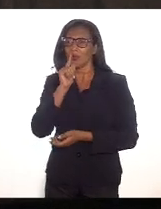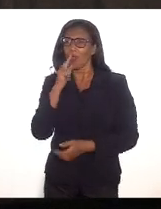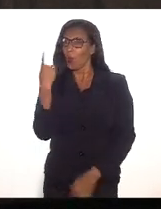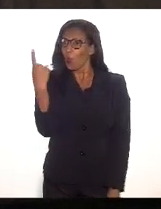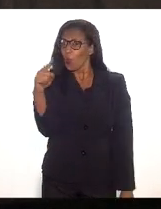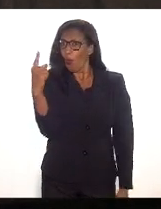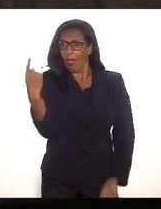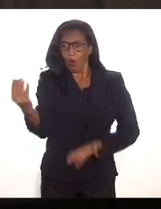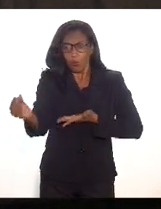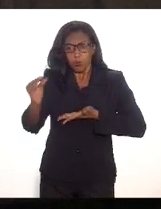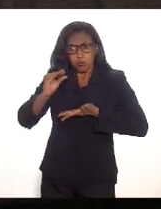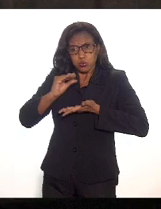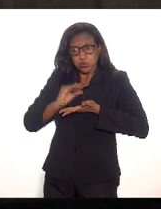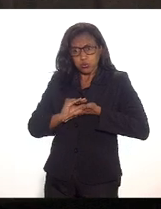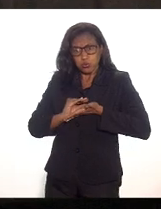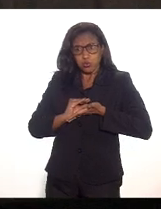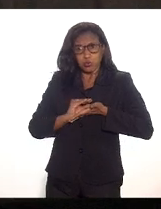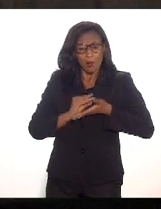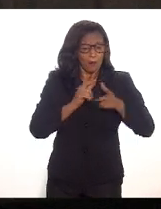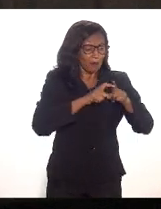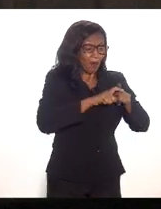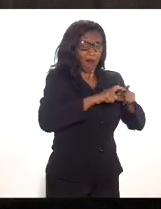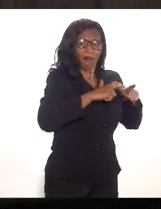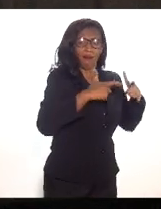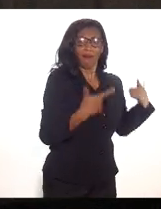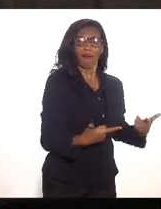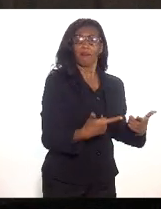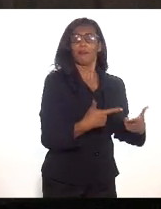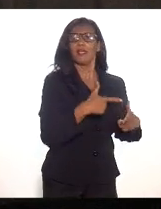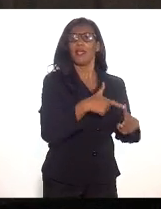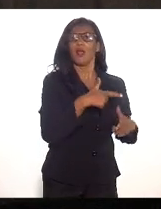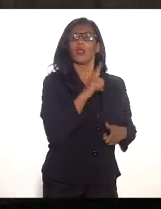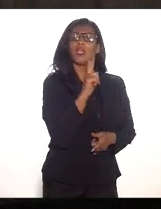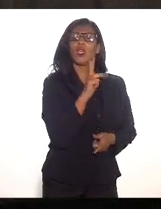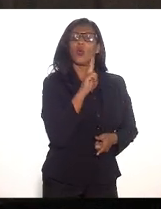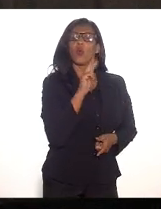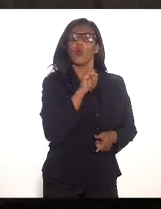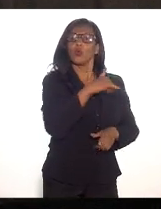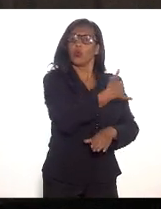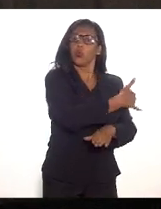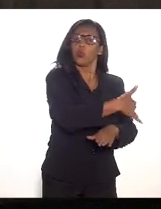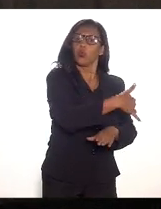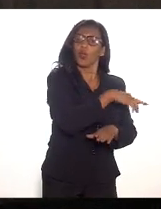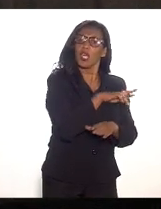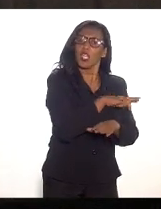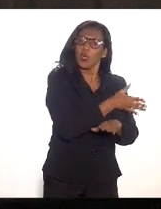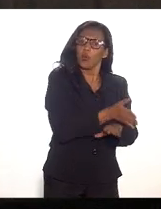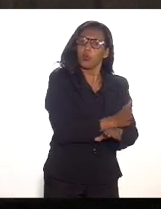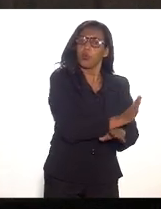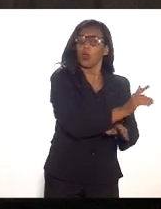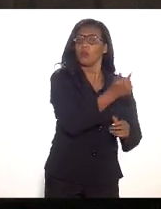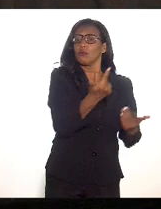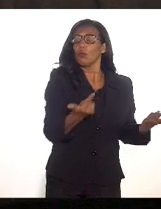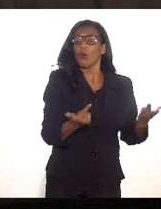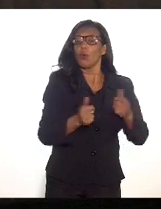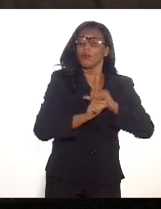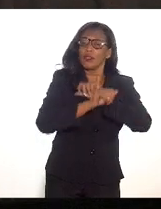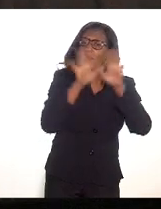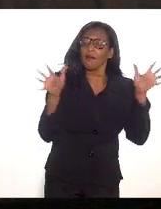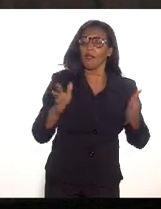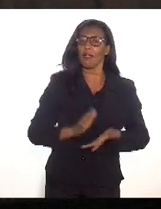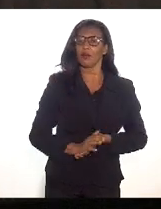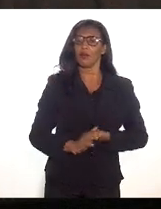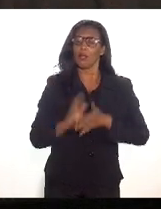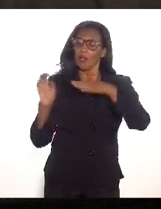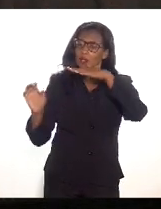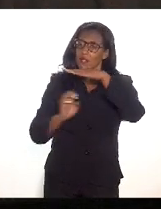real para o tratamento e ampliação de água do sistema Guandu. Isso tem que ficar muito claro. As